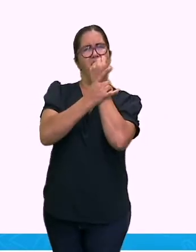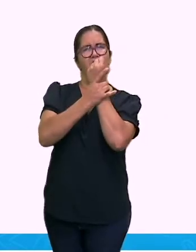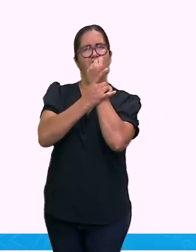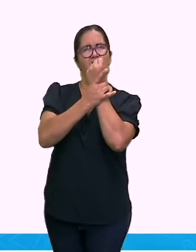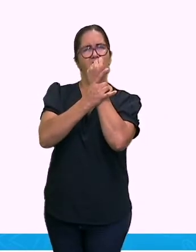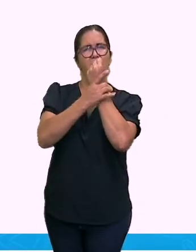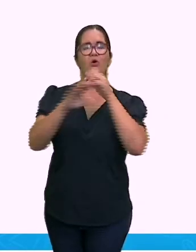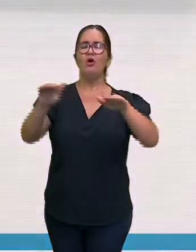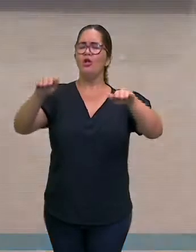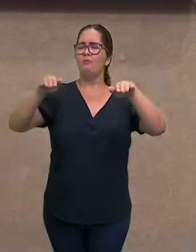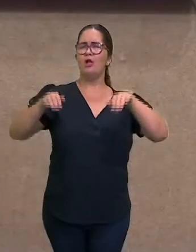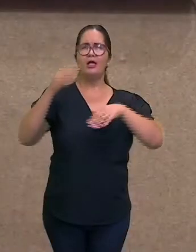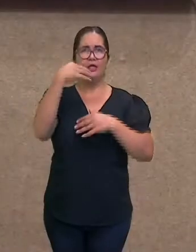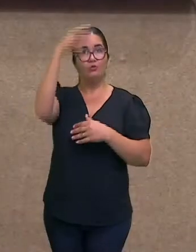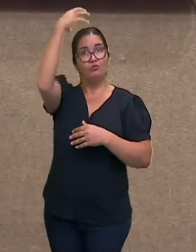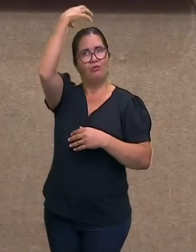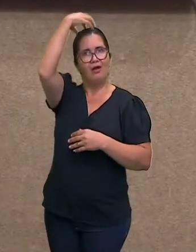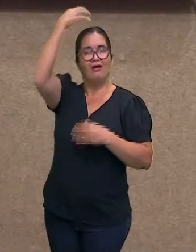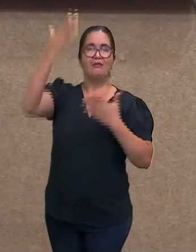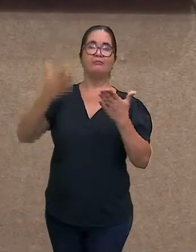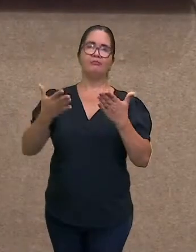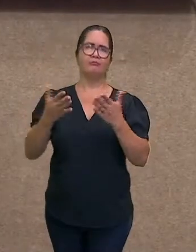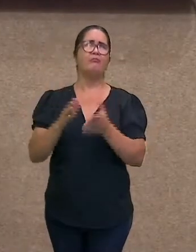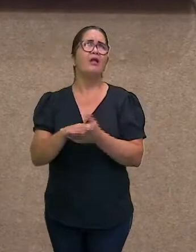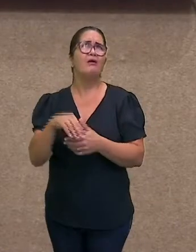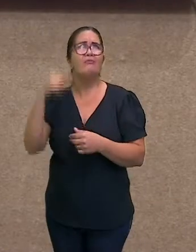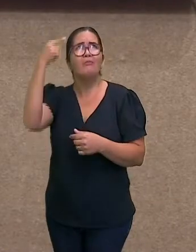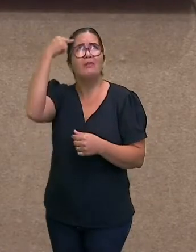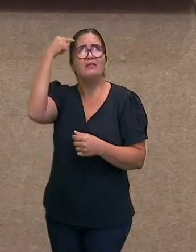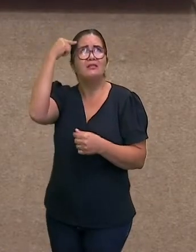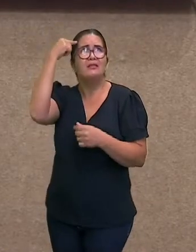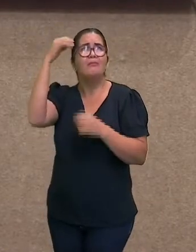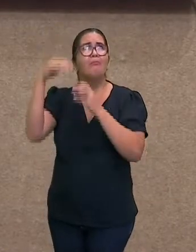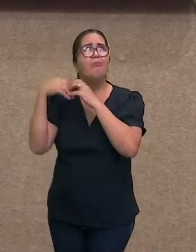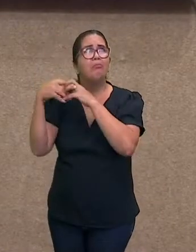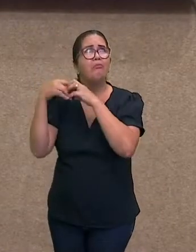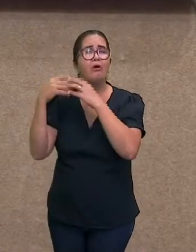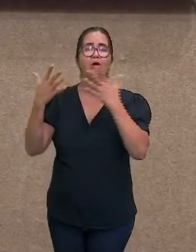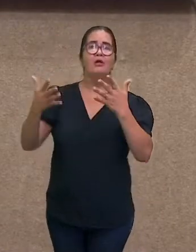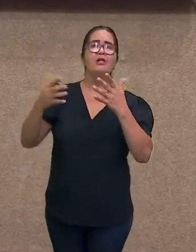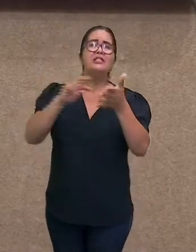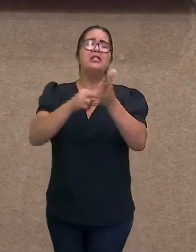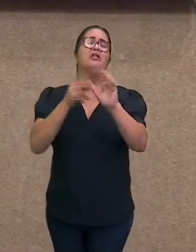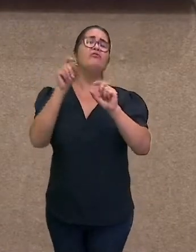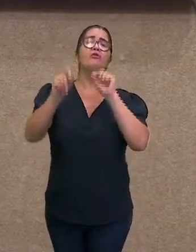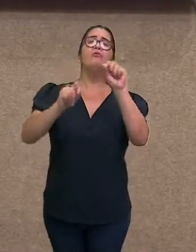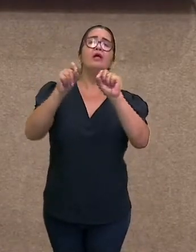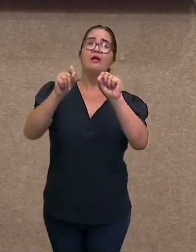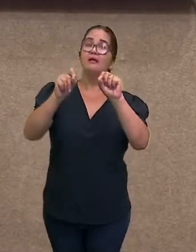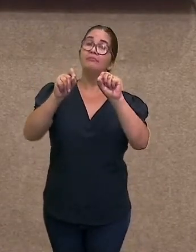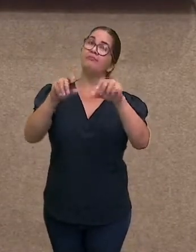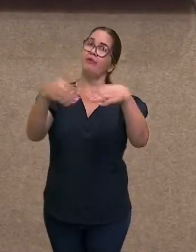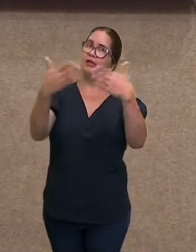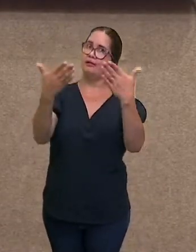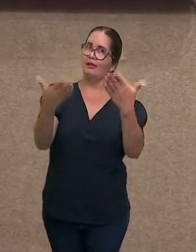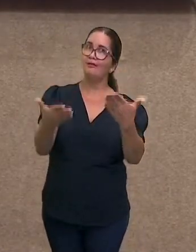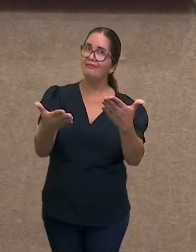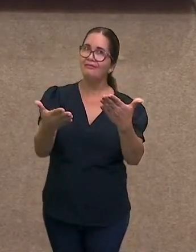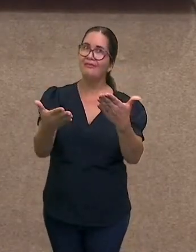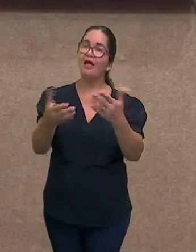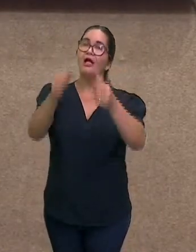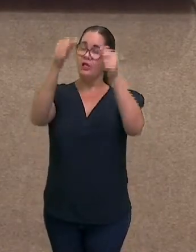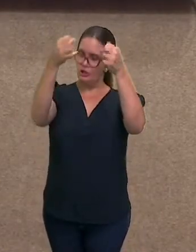Engraçado, Andresa, o que seria isso? Nós falamos do rei como poder central.